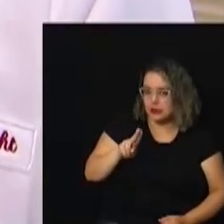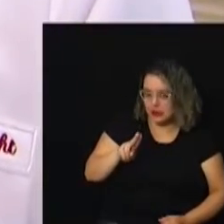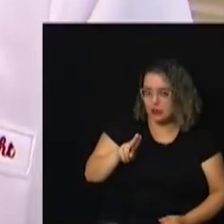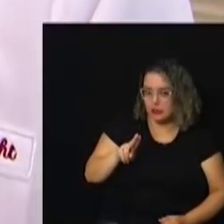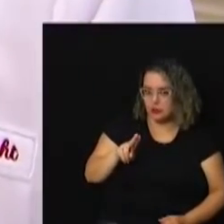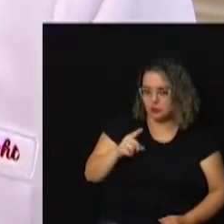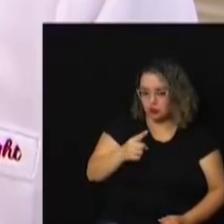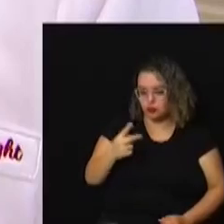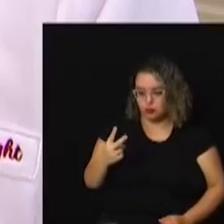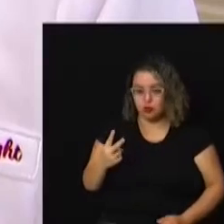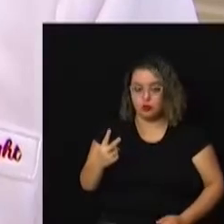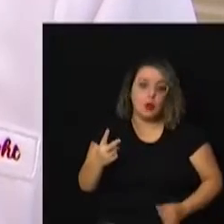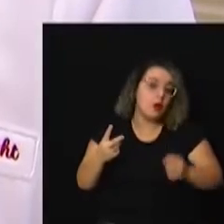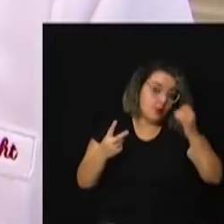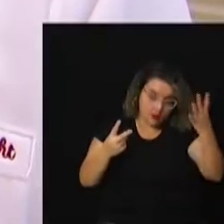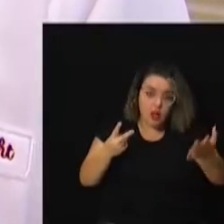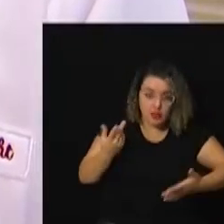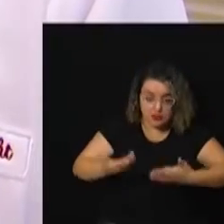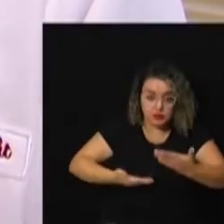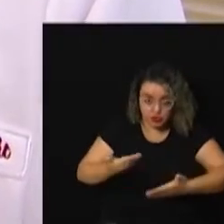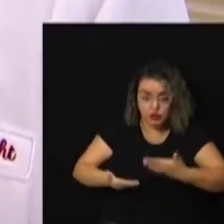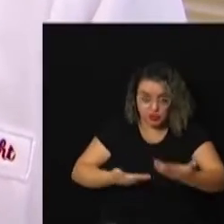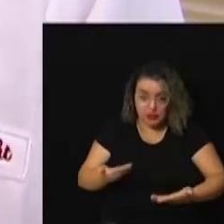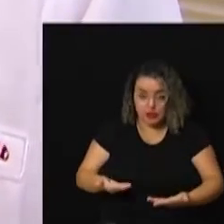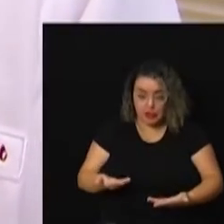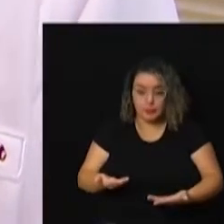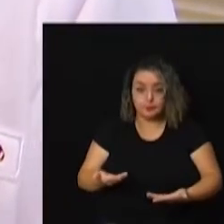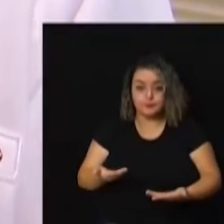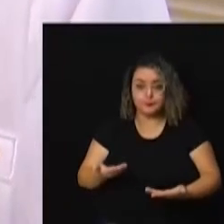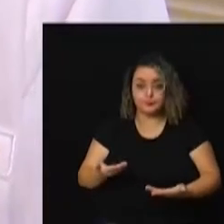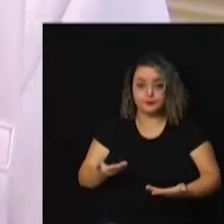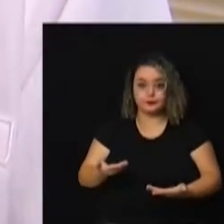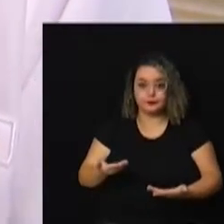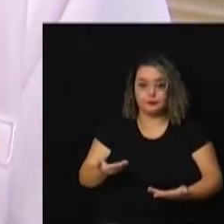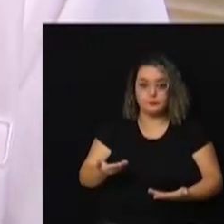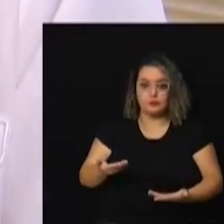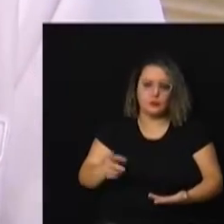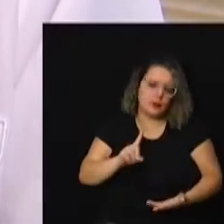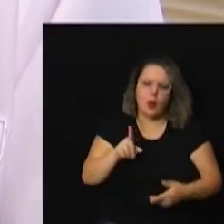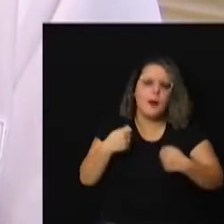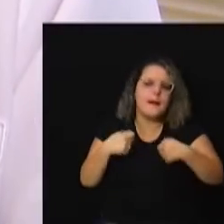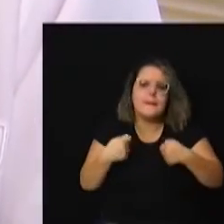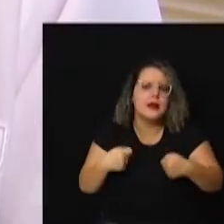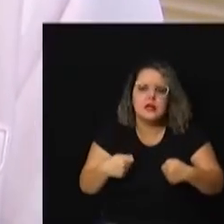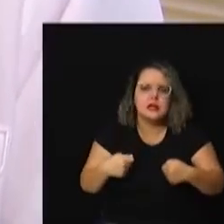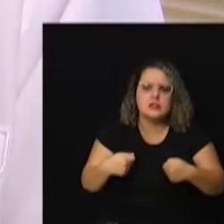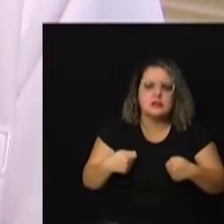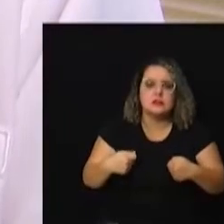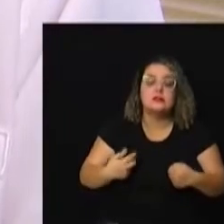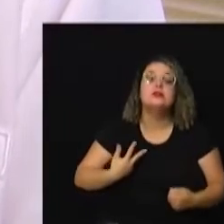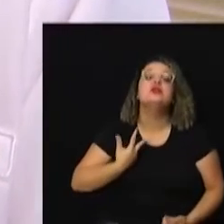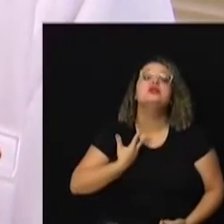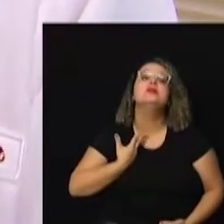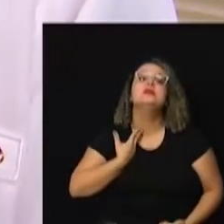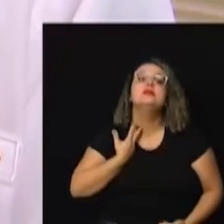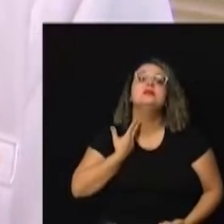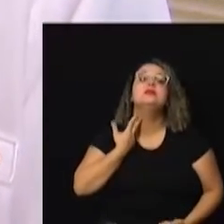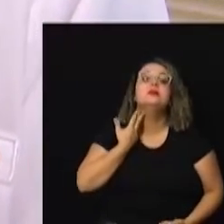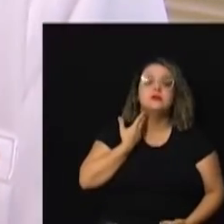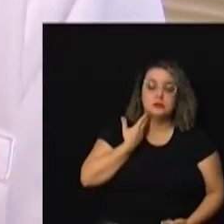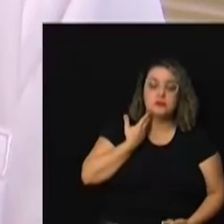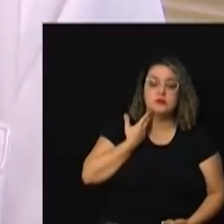fumaça, podem desencadear o animal apresentar uma crise respiratória e, consequentemente,